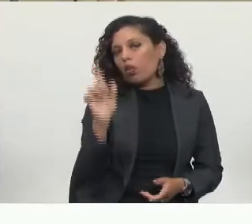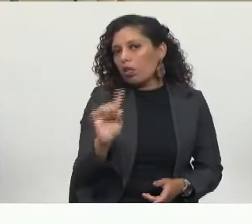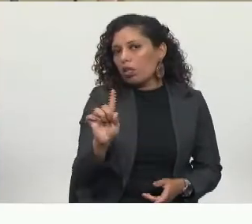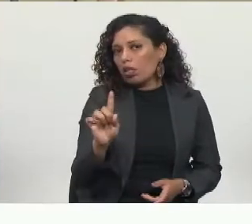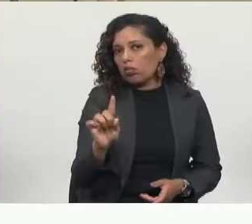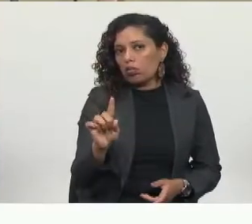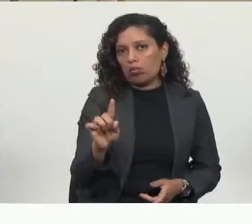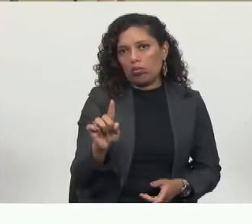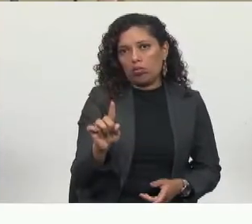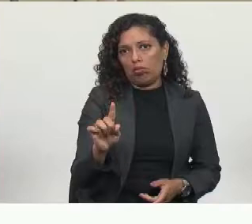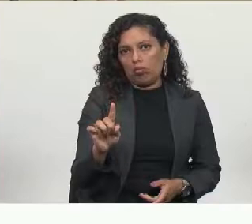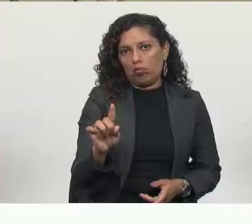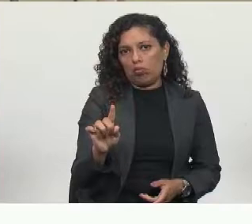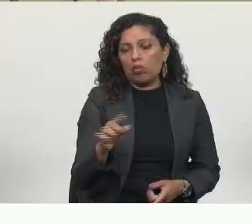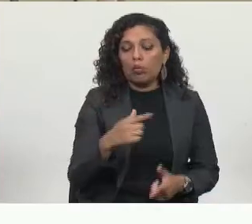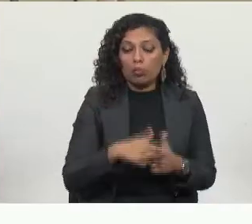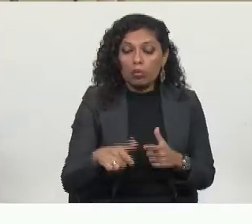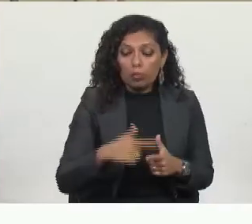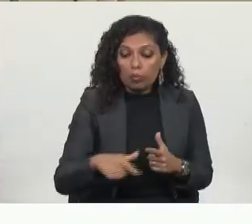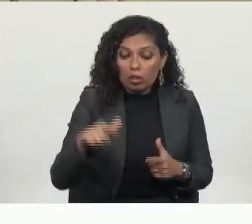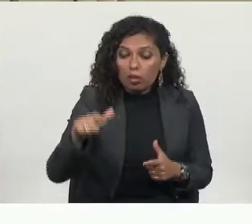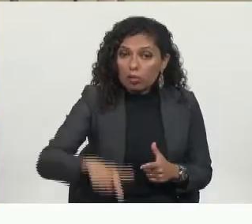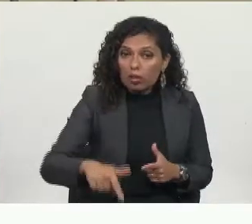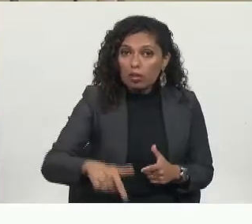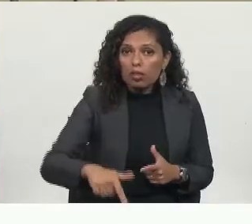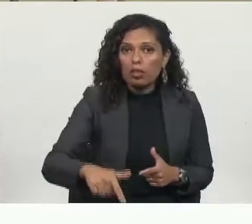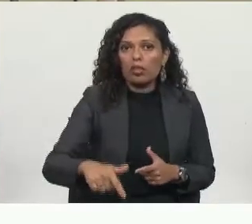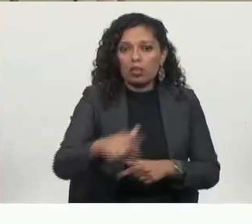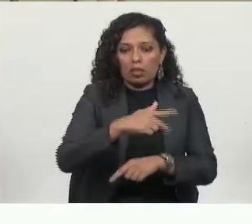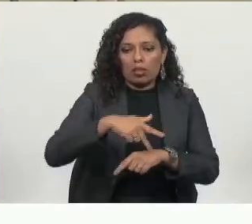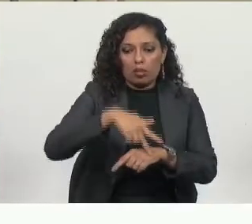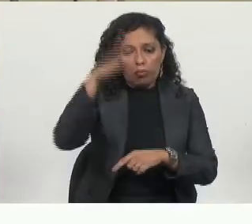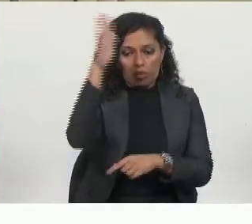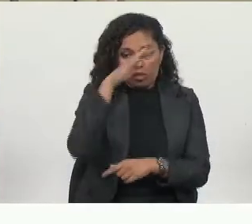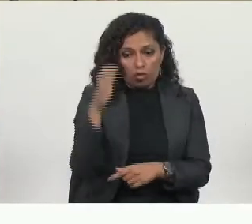O problema, um dos problemas mais graves desse país é a hipocrisia.